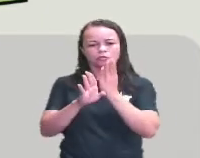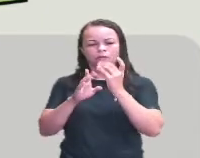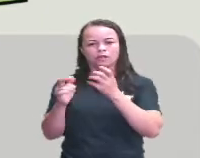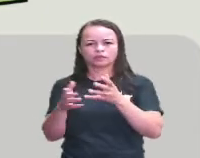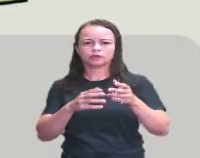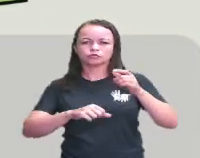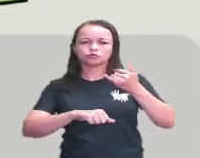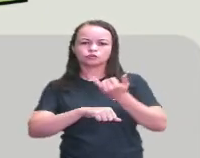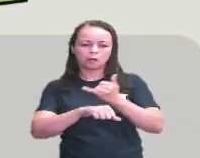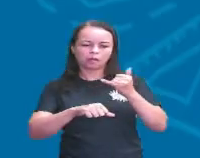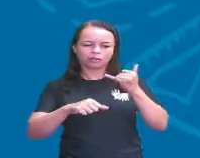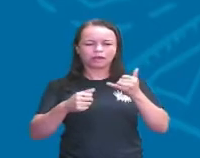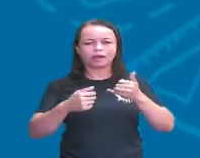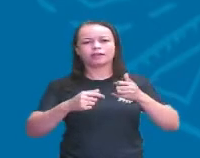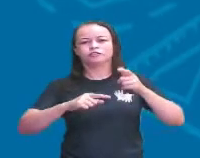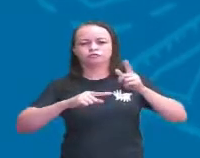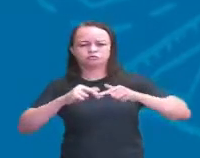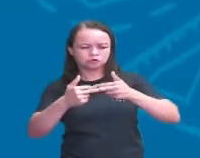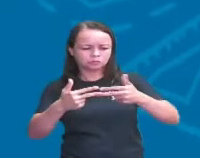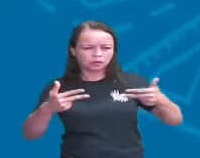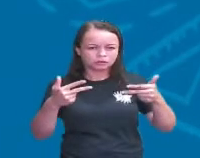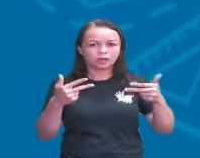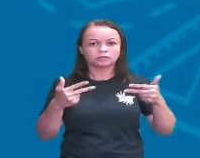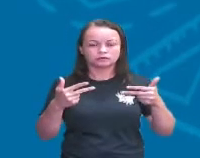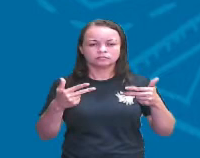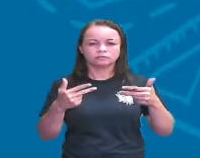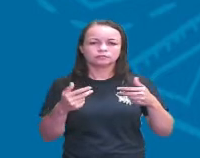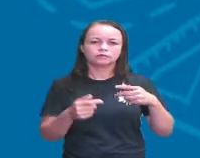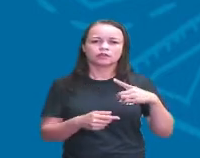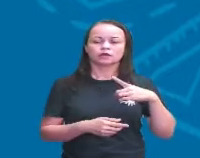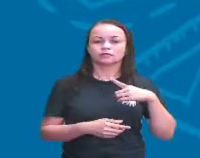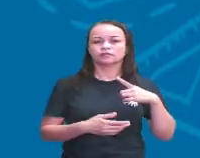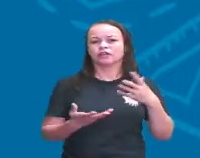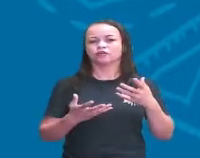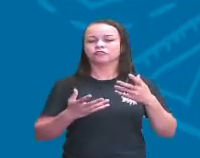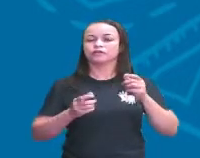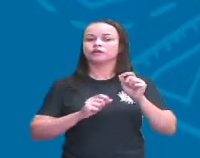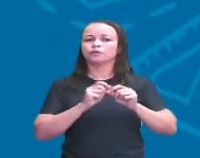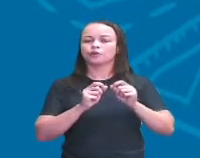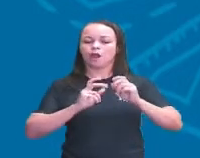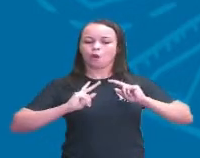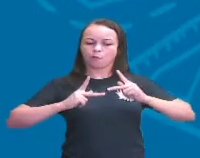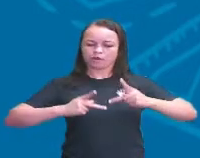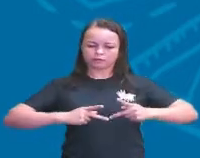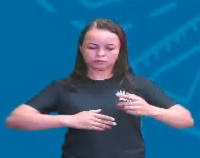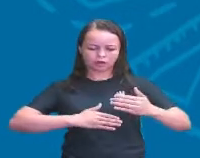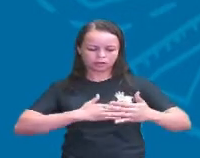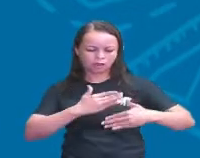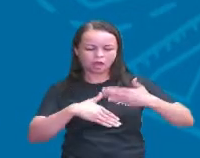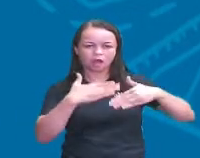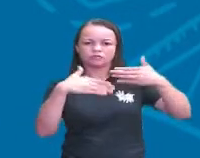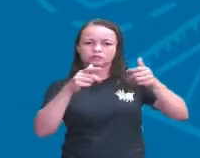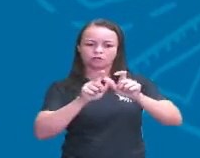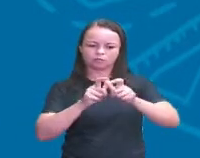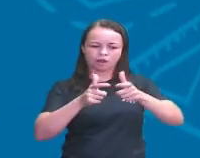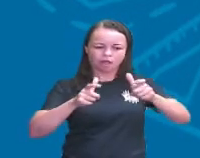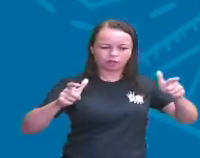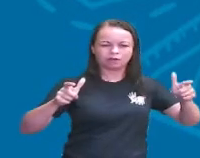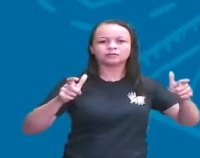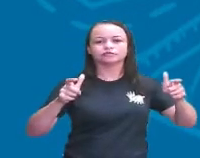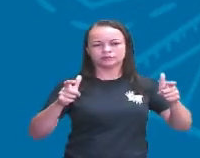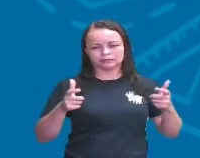suas propriedades físicas dos materiais, propôs que a humanidade avançasse. Por quê? Eles começaram a descobrir que